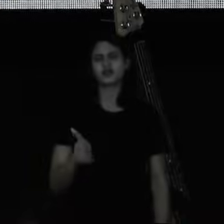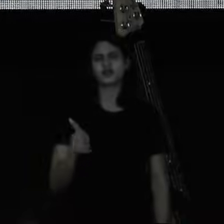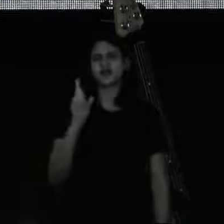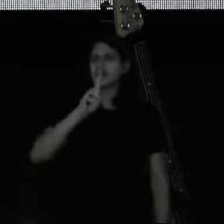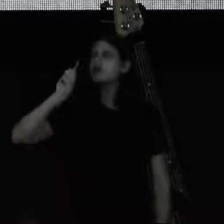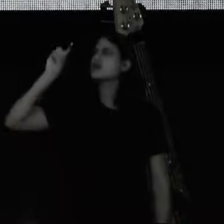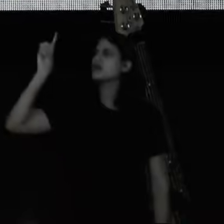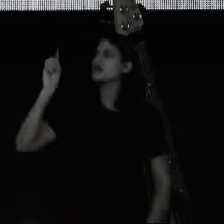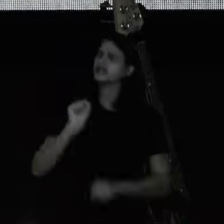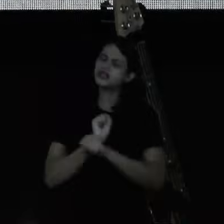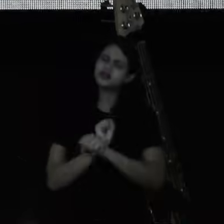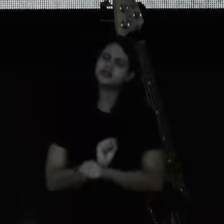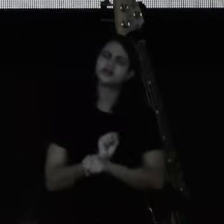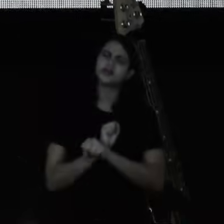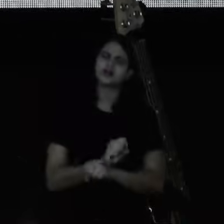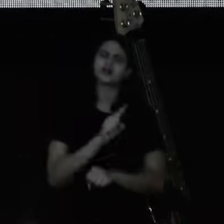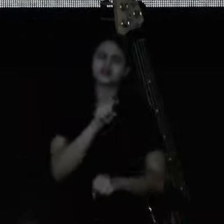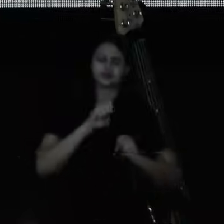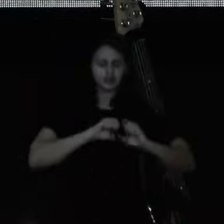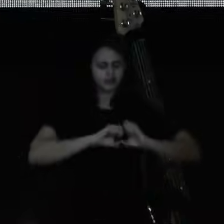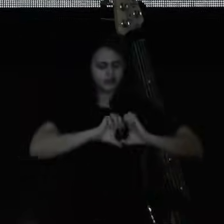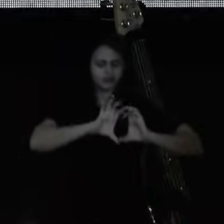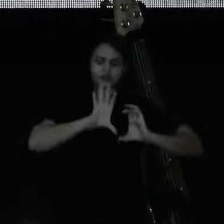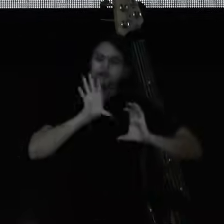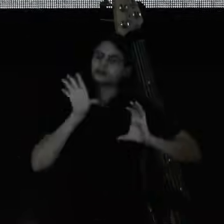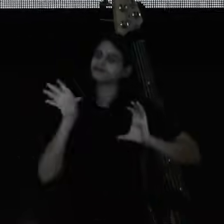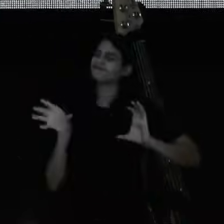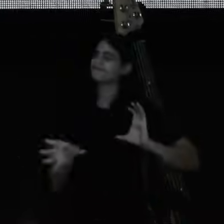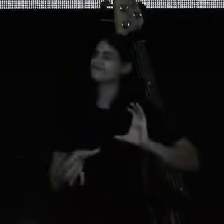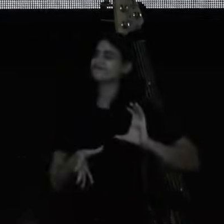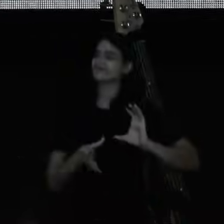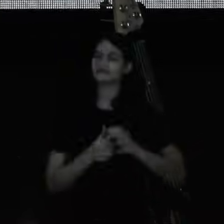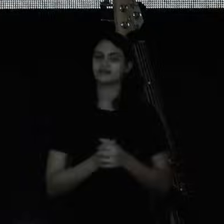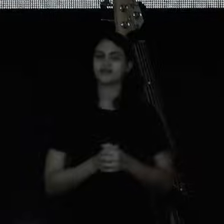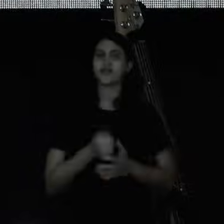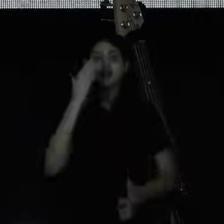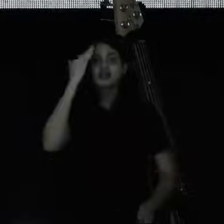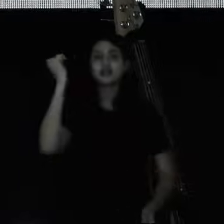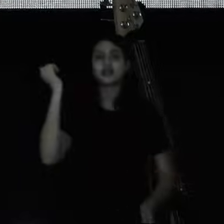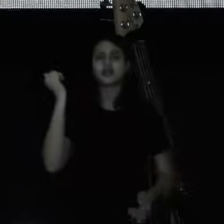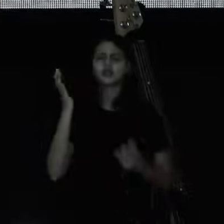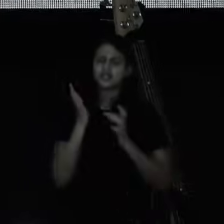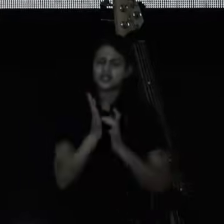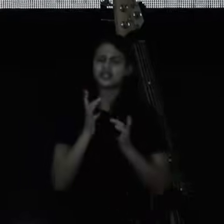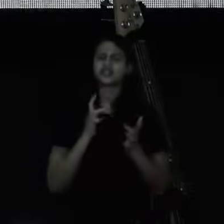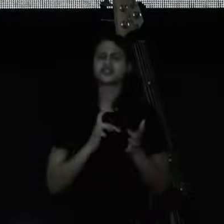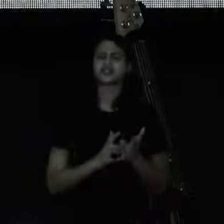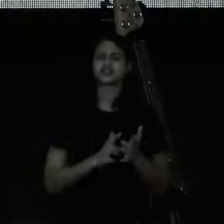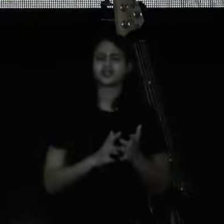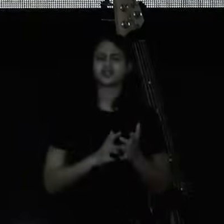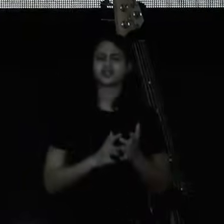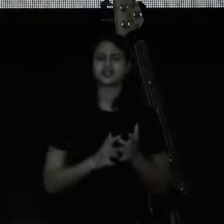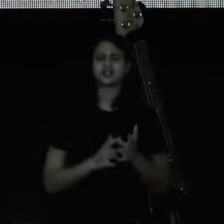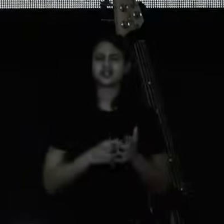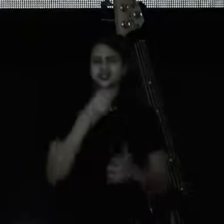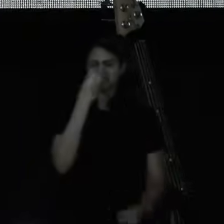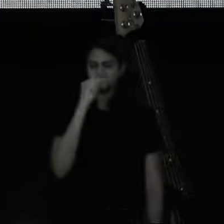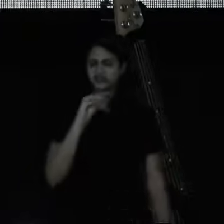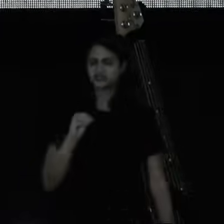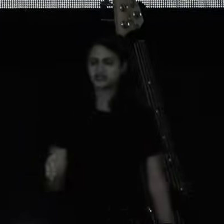simplesmente abrir o seu coração. E sabe, quando Jesus enfrentou todas essas coisas, as